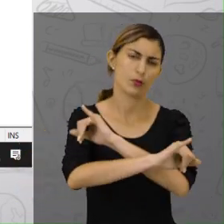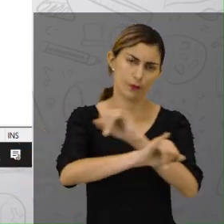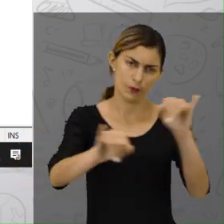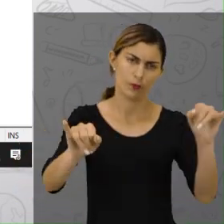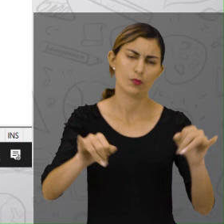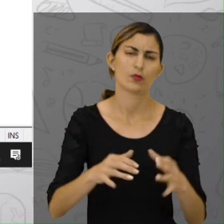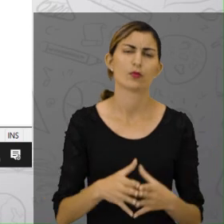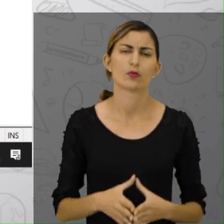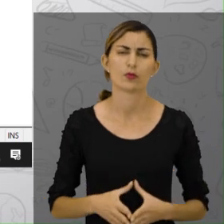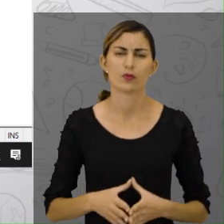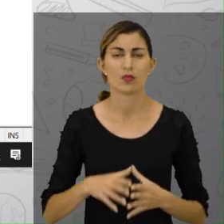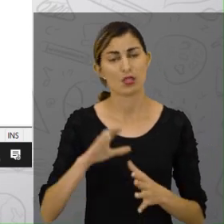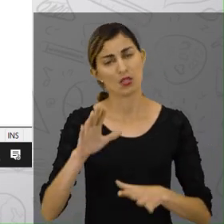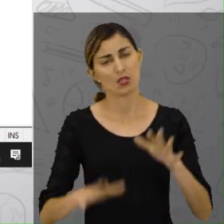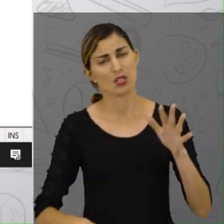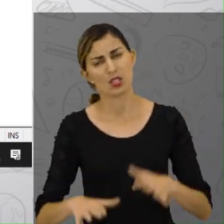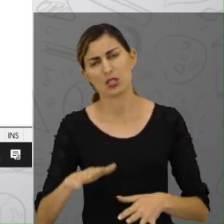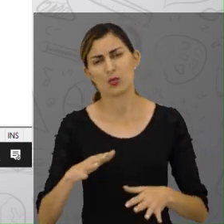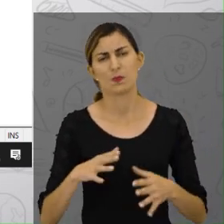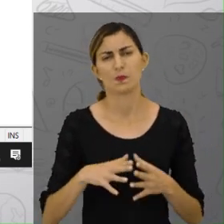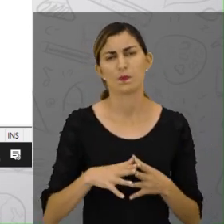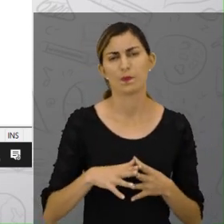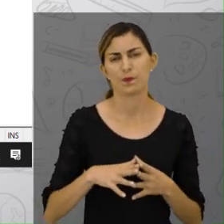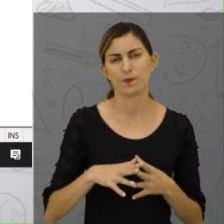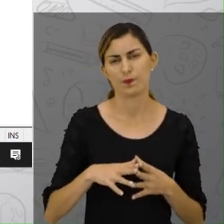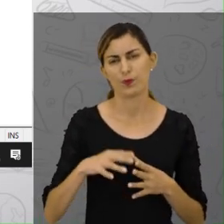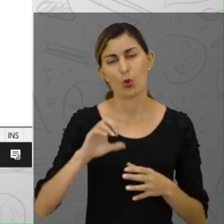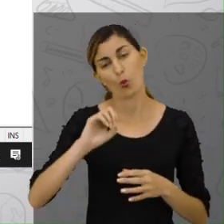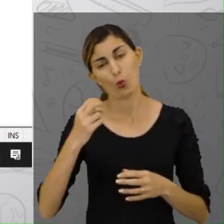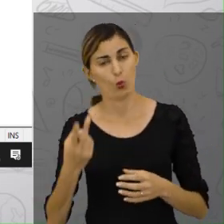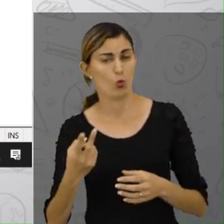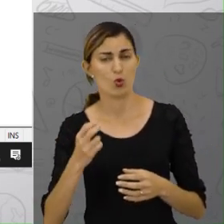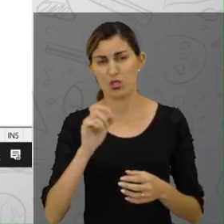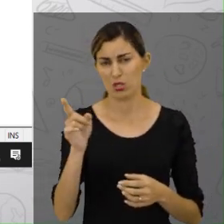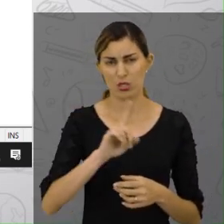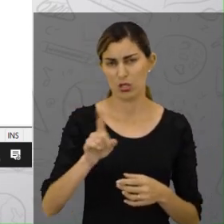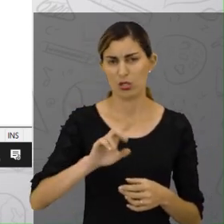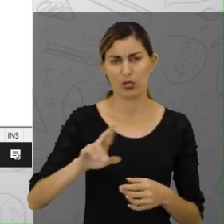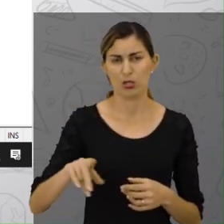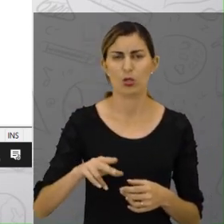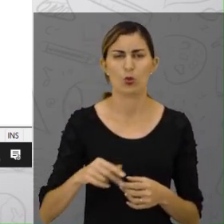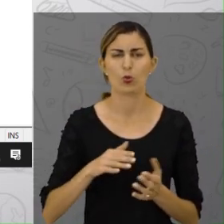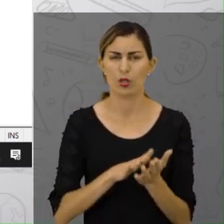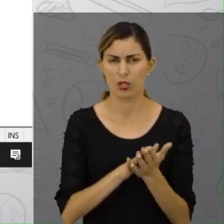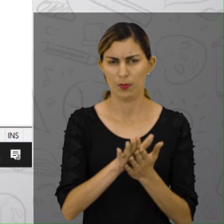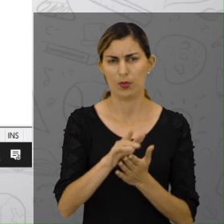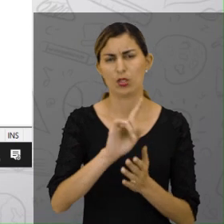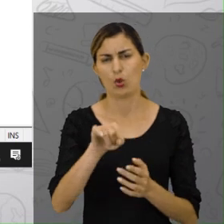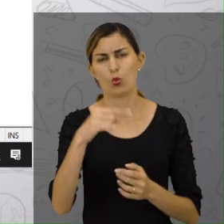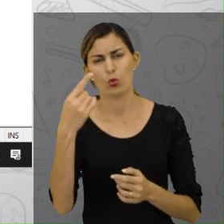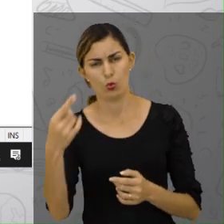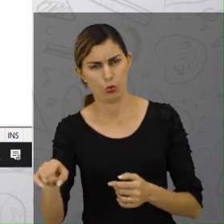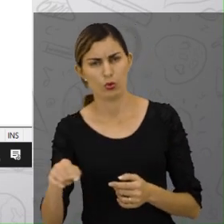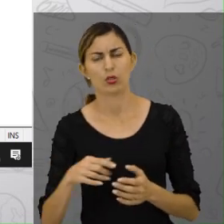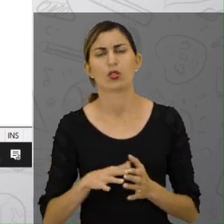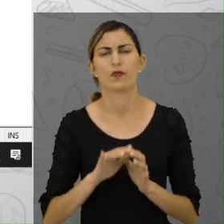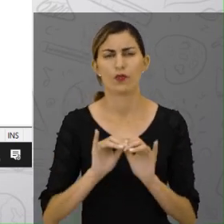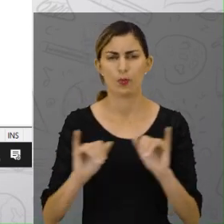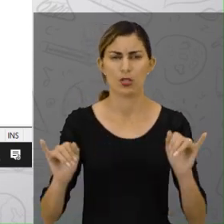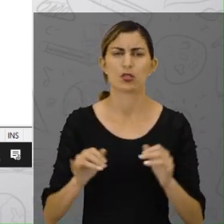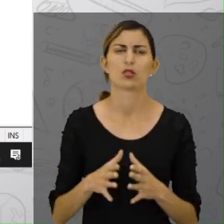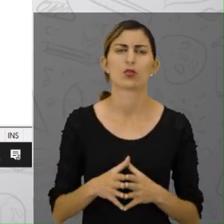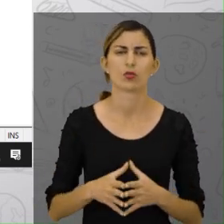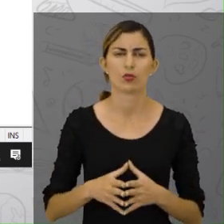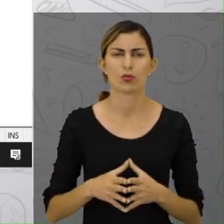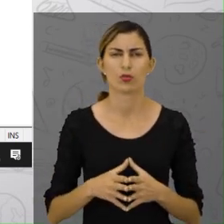essa informação. Caso contrário, ou se não, imprima essa outra